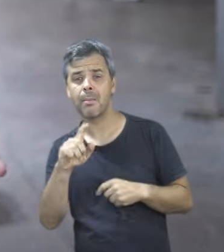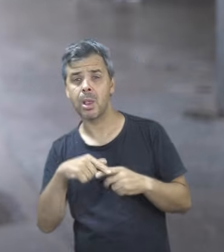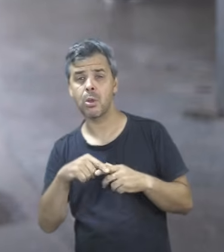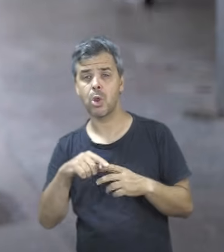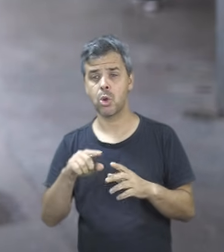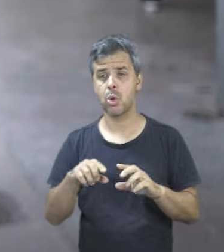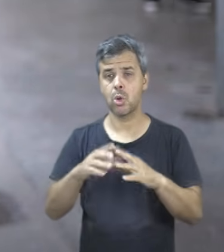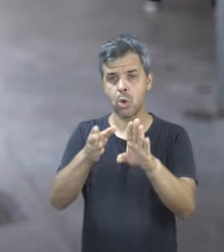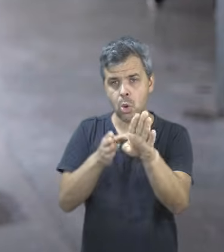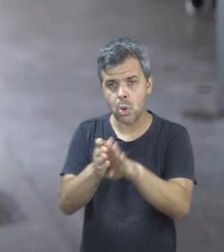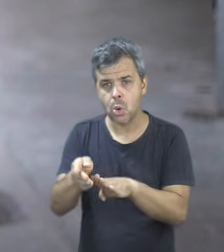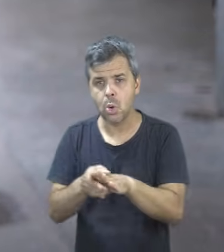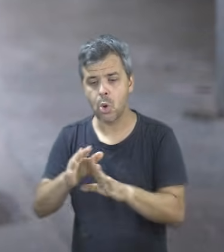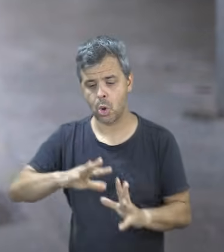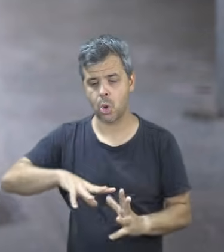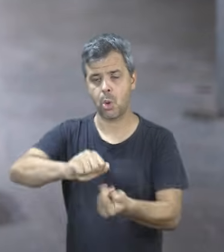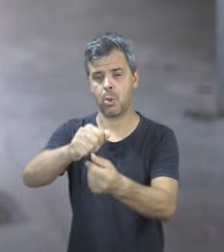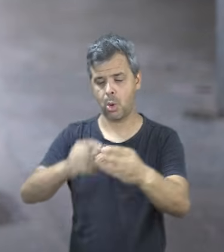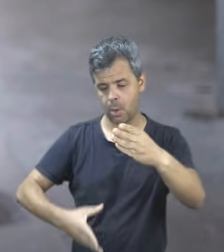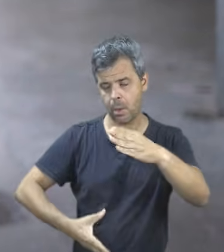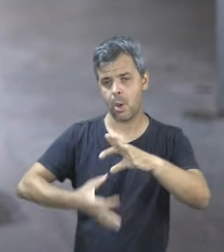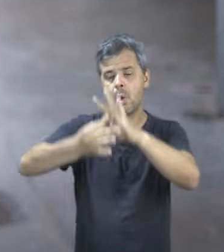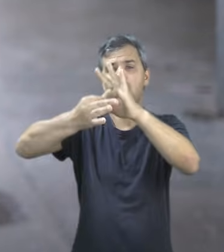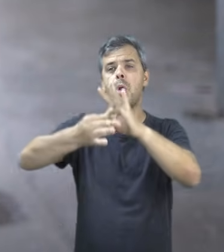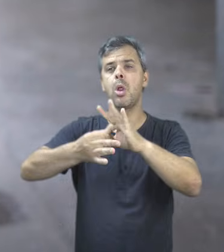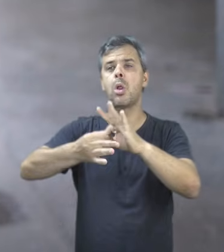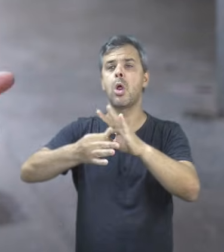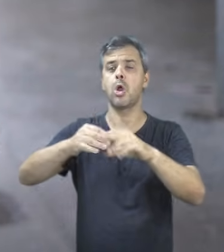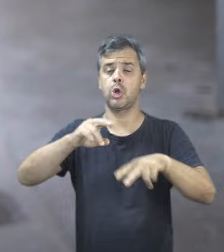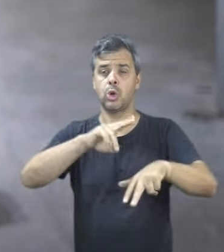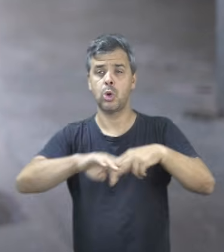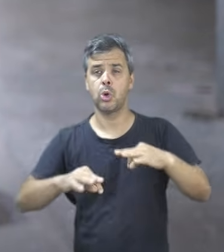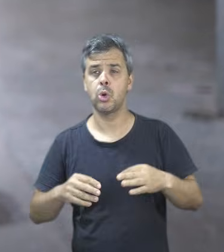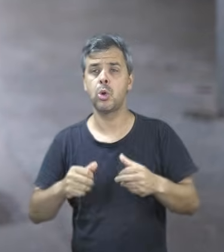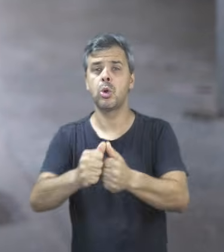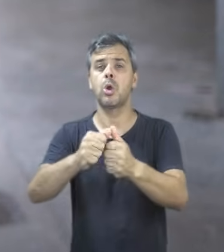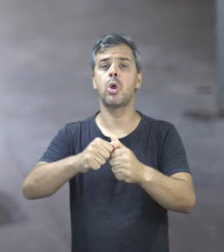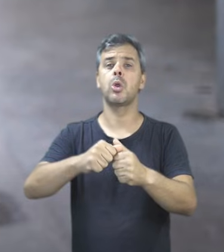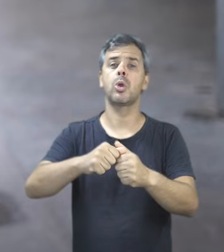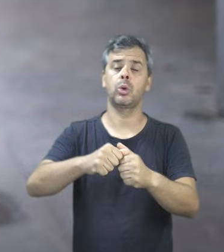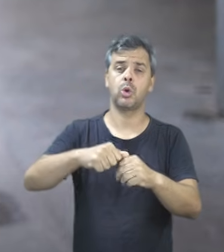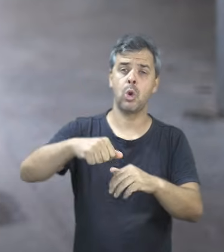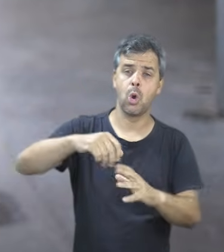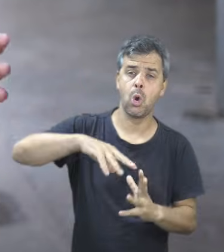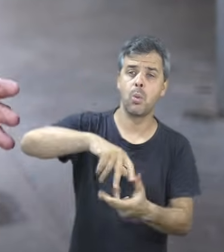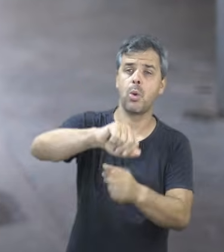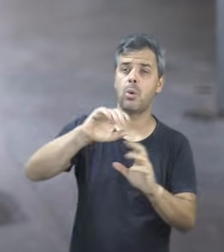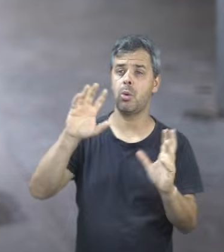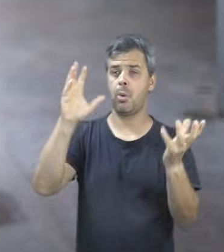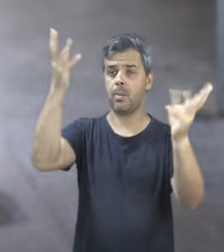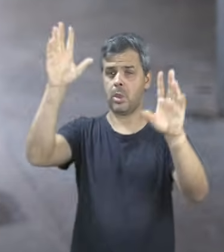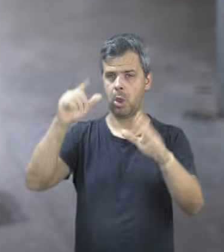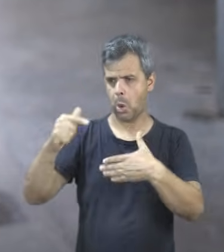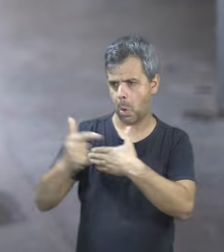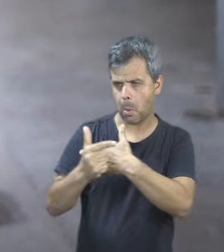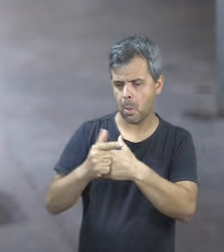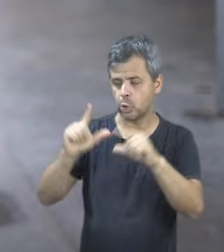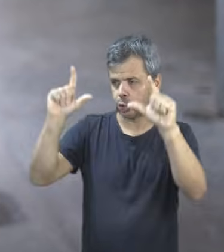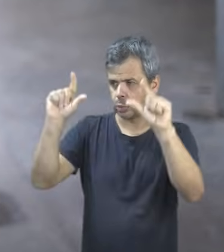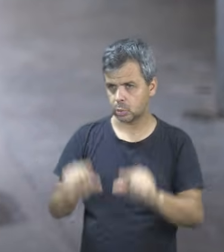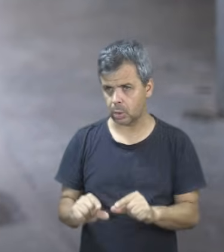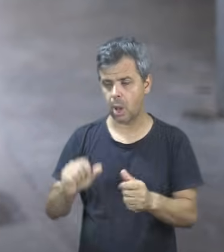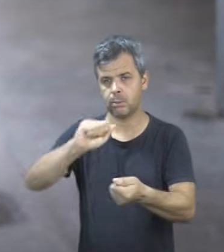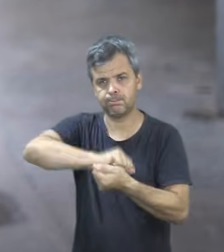que orienta como integrar a perspectiva de gênero em toda a governança climática, desde ações de mitigação